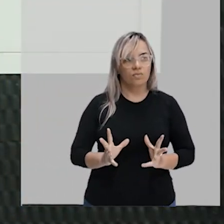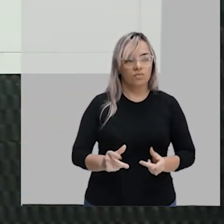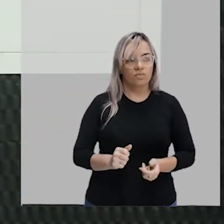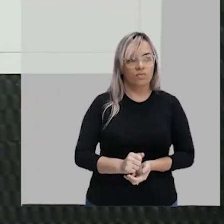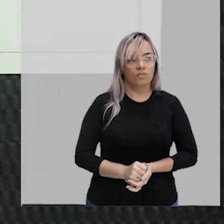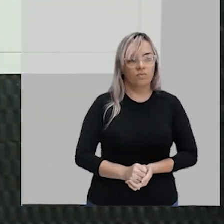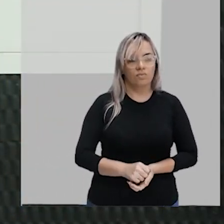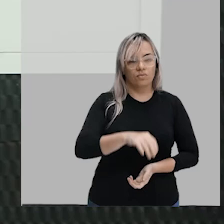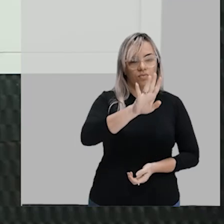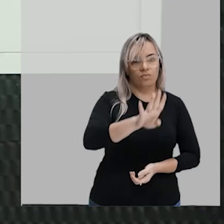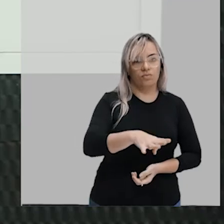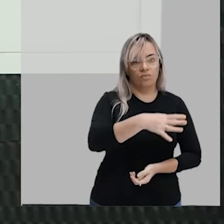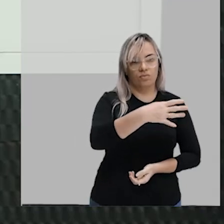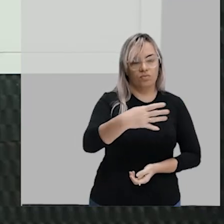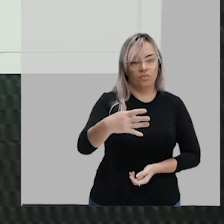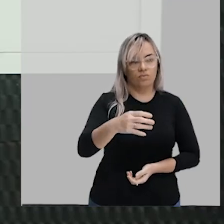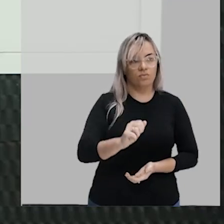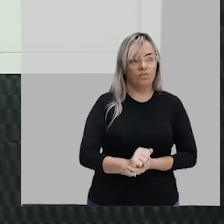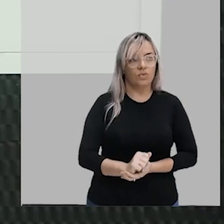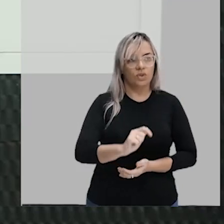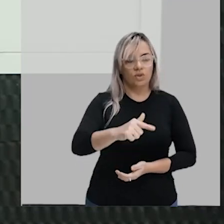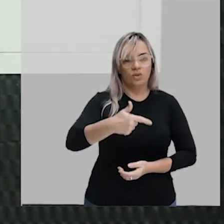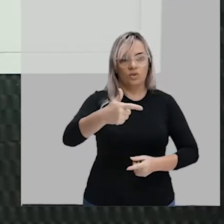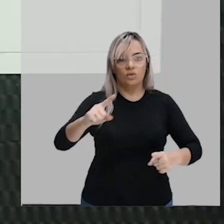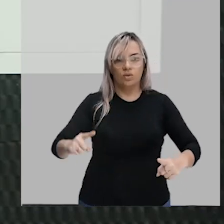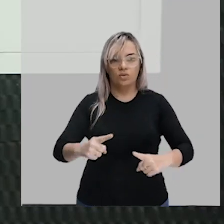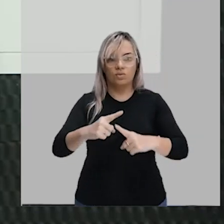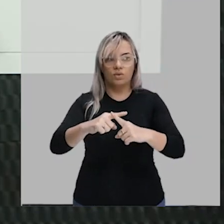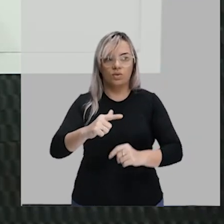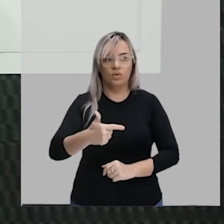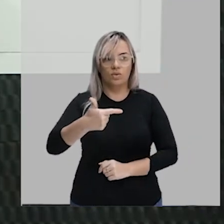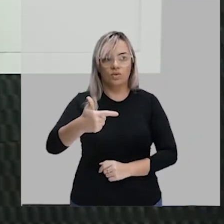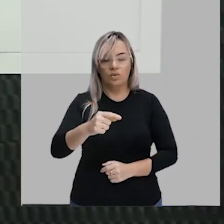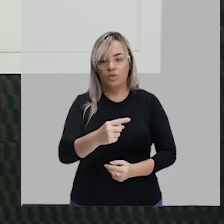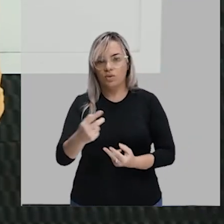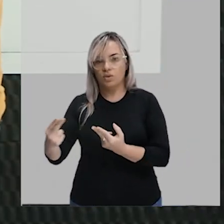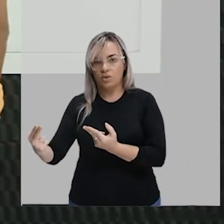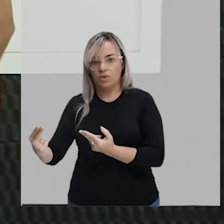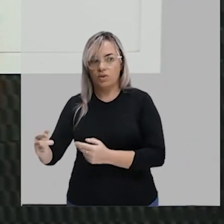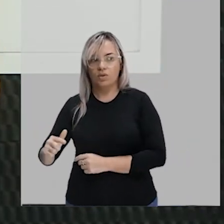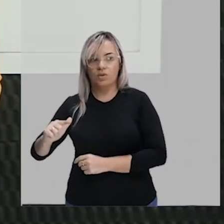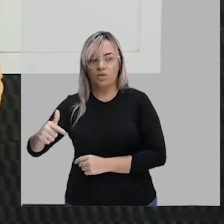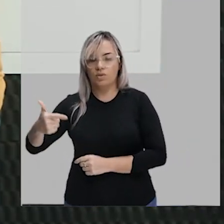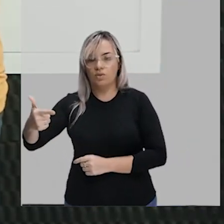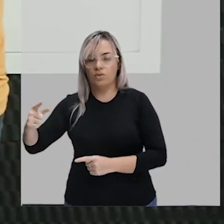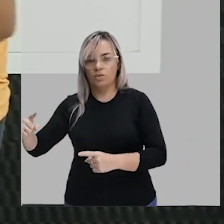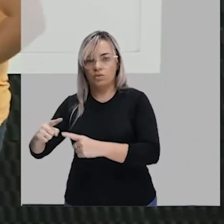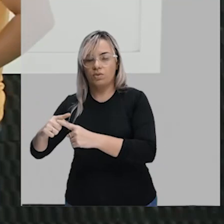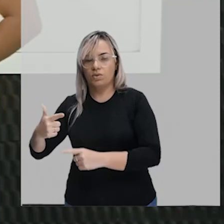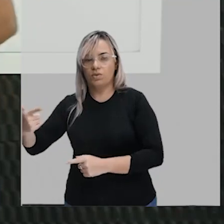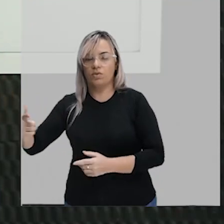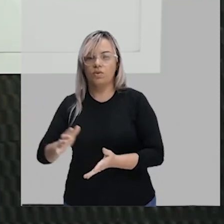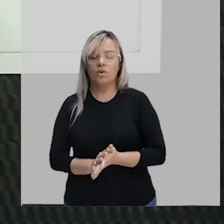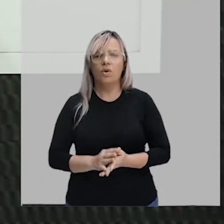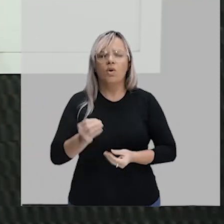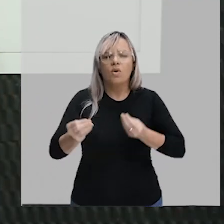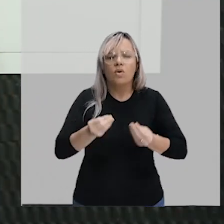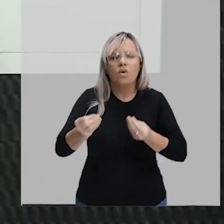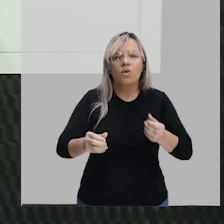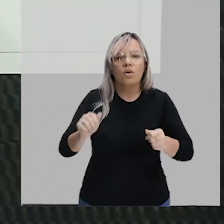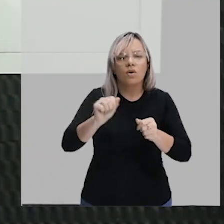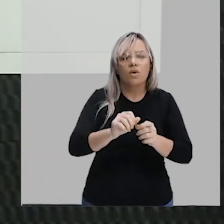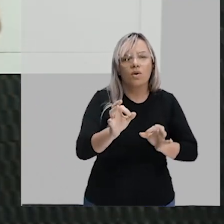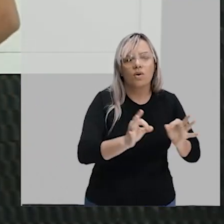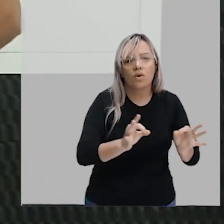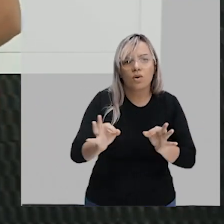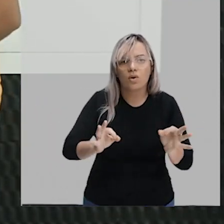E aqui também uma matriz 2 por 2, beleza? Então, como é que eu faço para montar o produto da